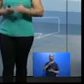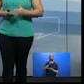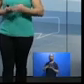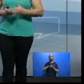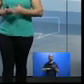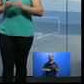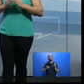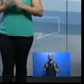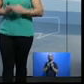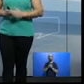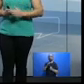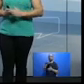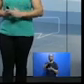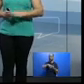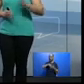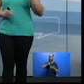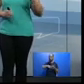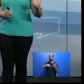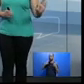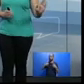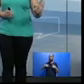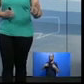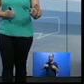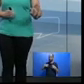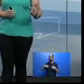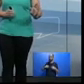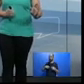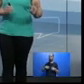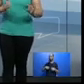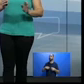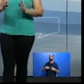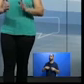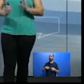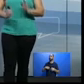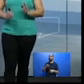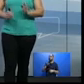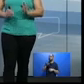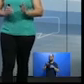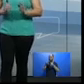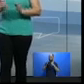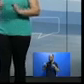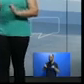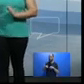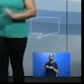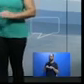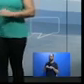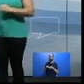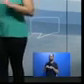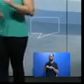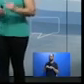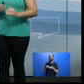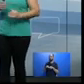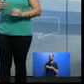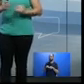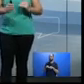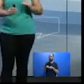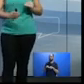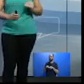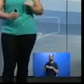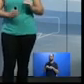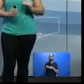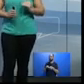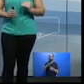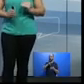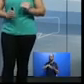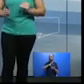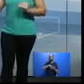que fazer a leitura da unidade, como se estivesse em sala de aula. A gente não fazia a leitura para depois começar a